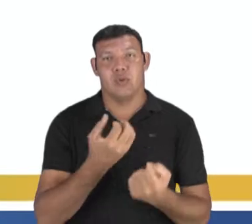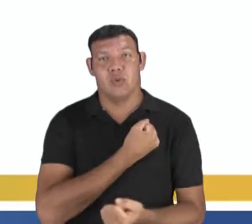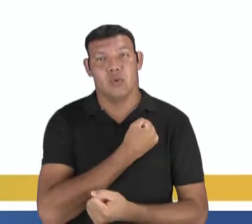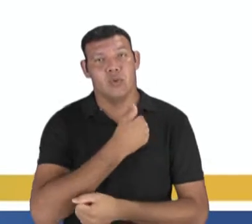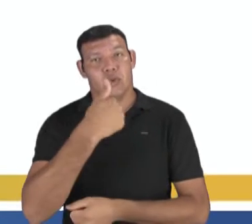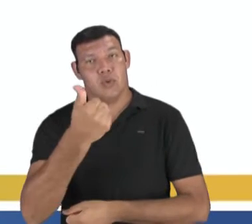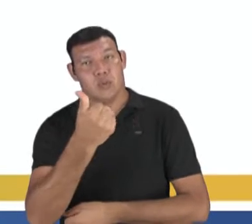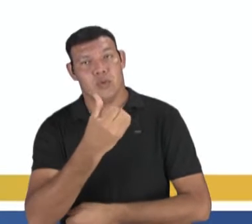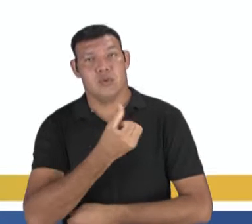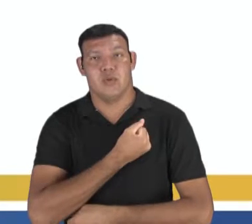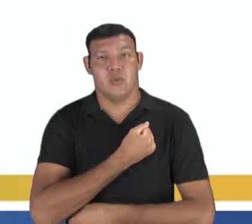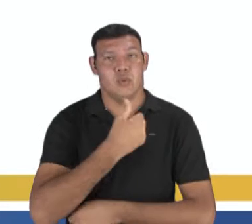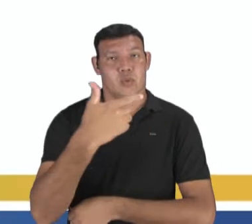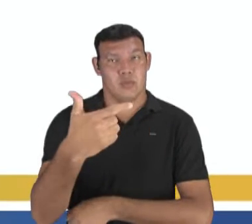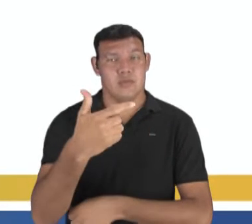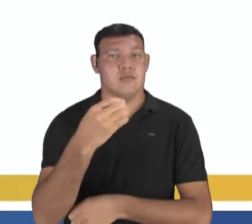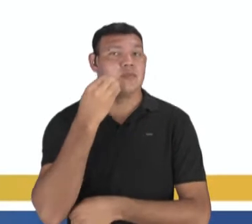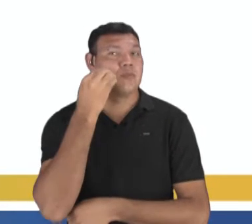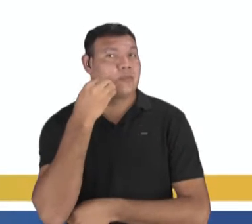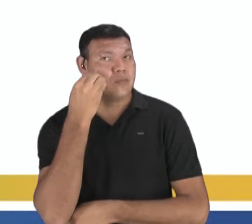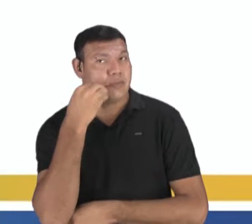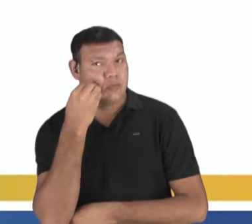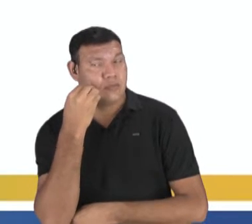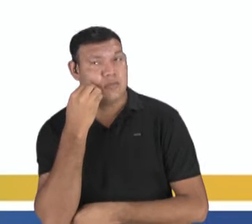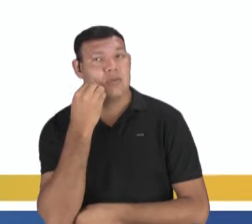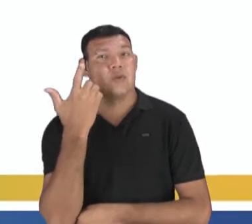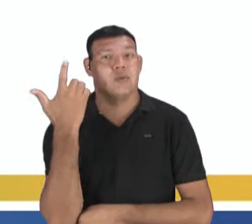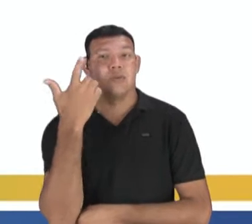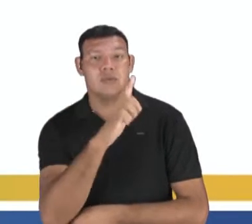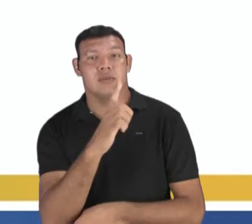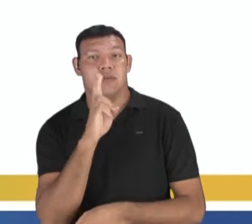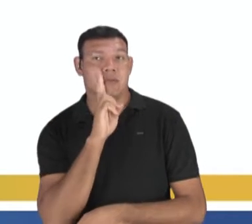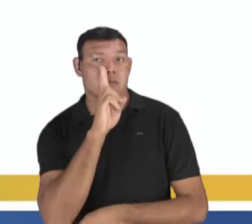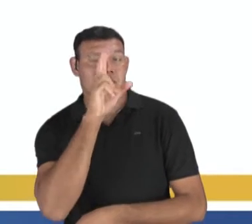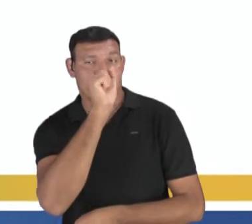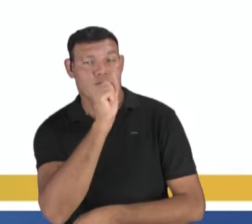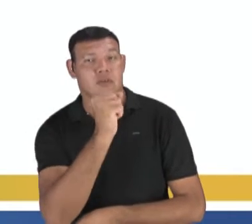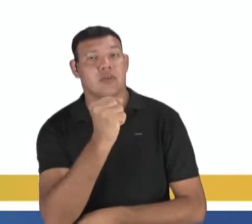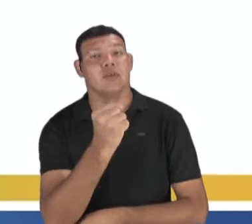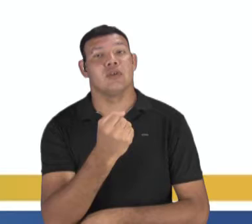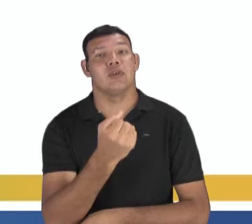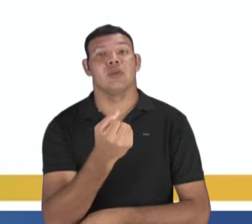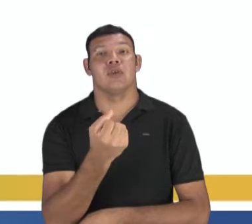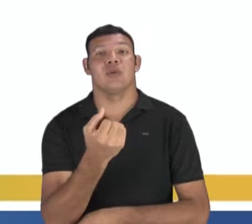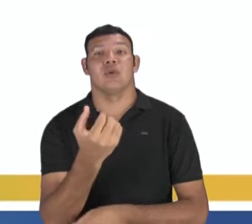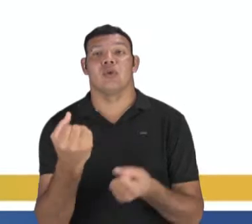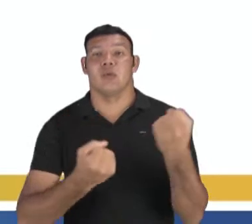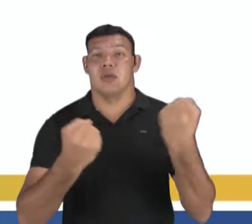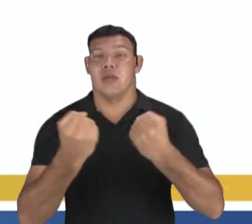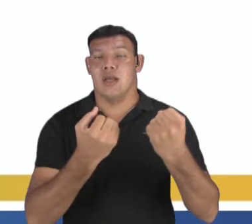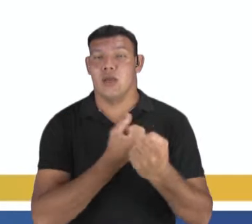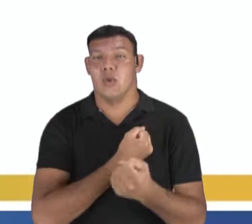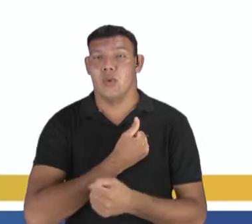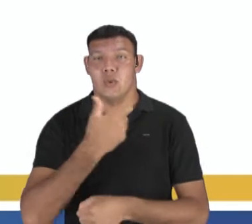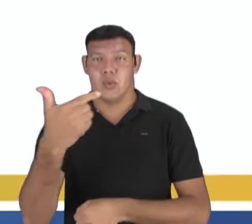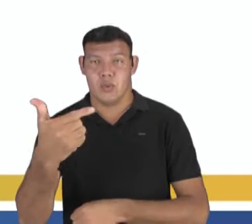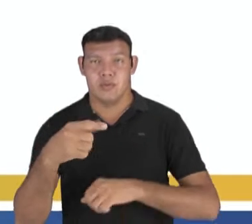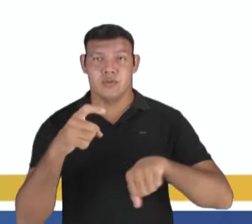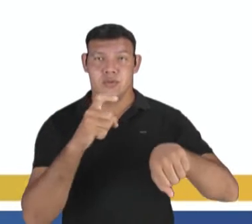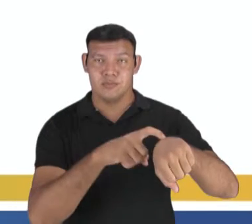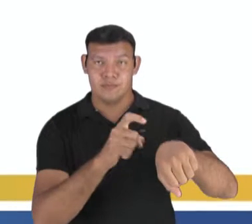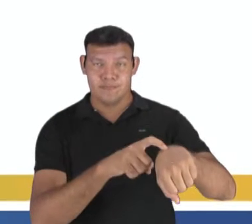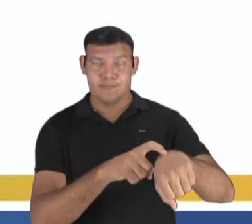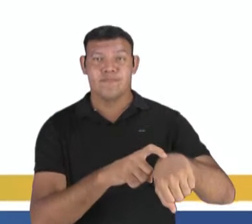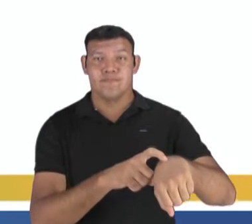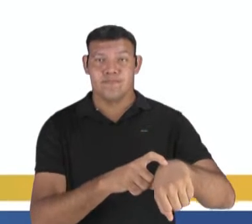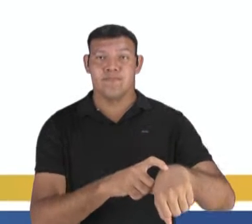um experimento para obter a massa do carrinho 2. Ó. Esse é o objetivo, descobrir a massa do carrinho 2. No instante em